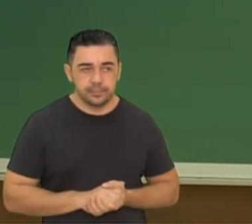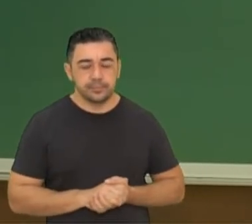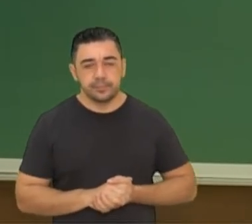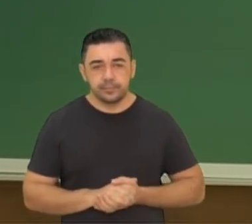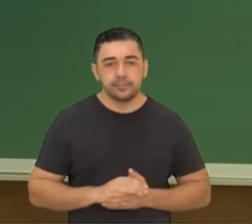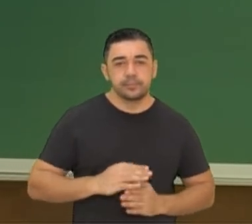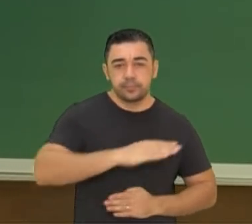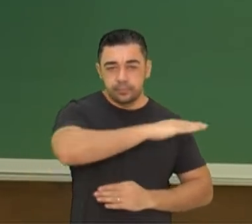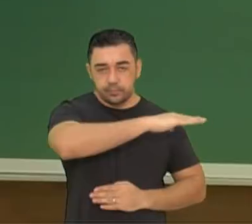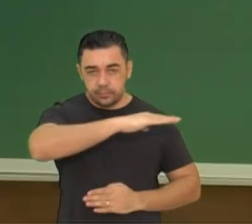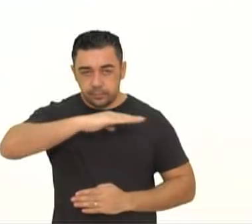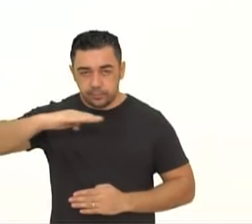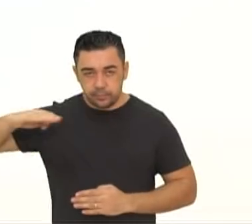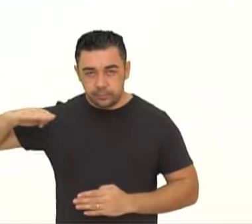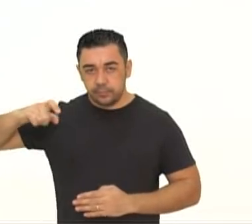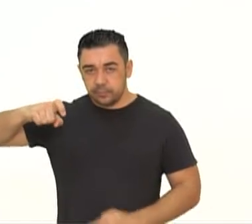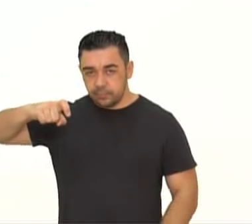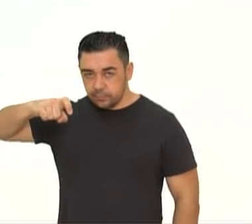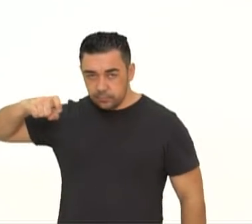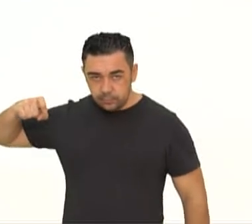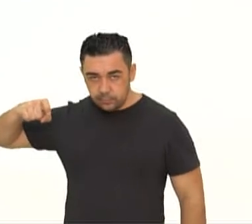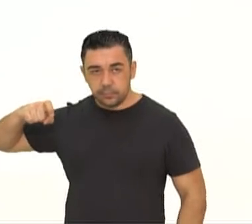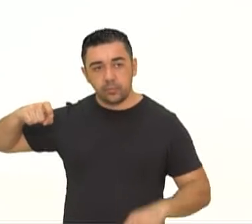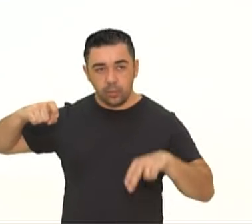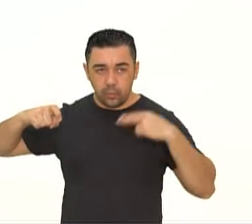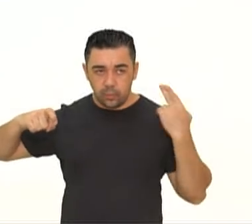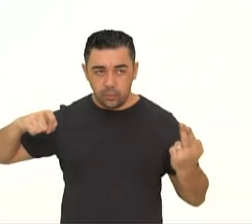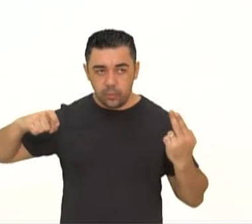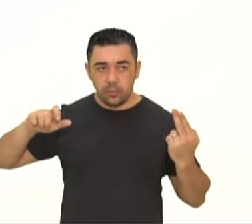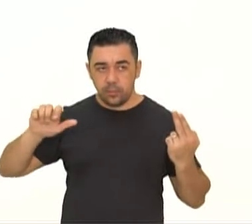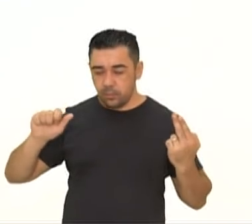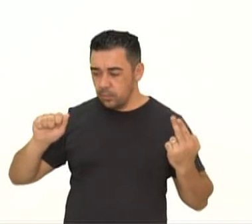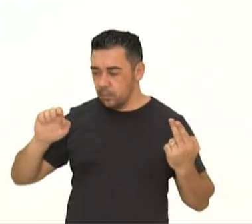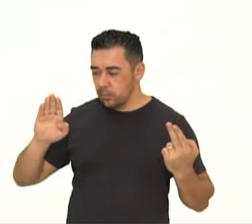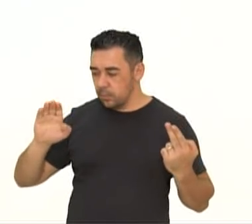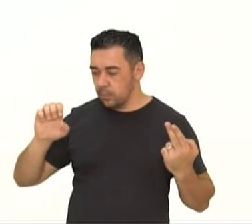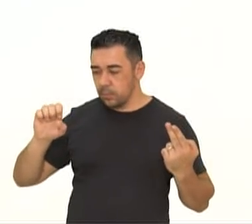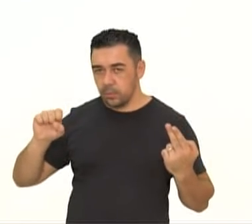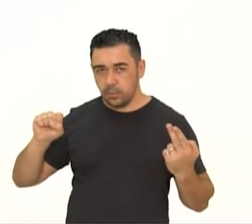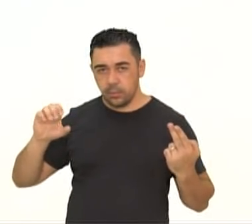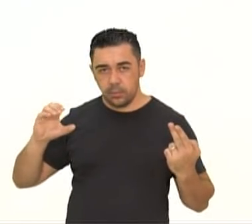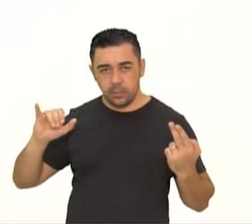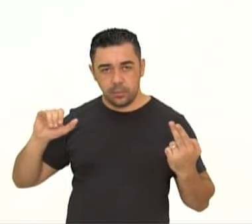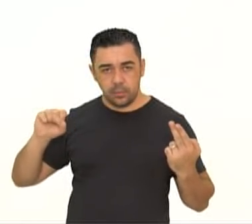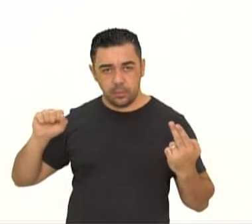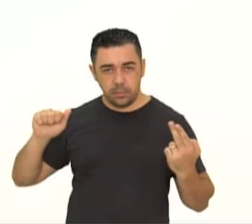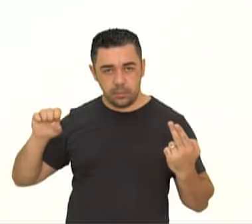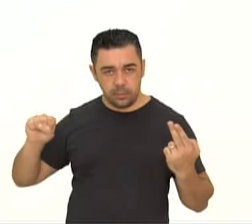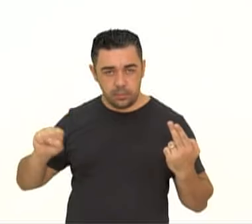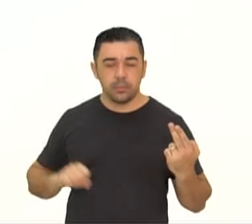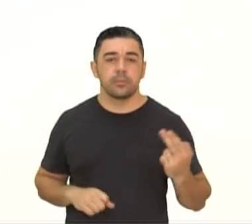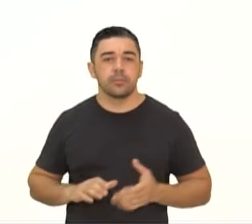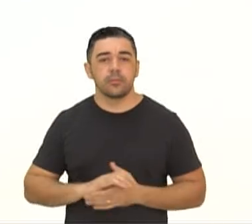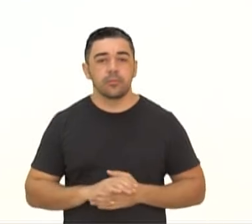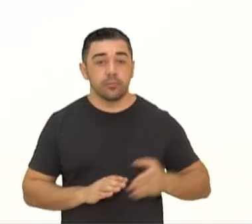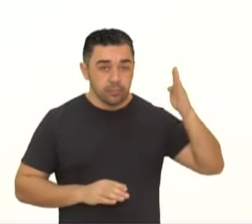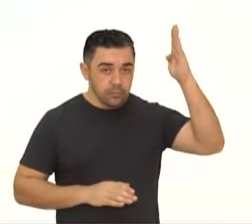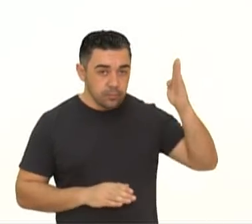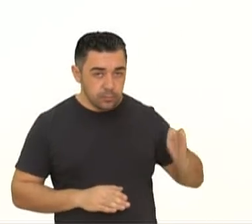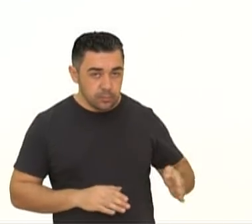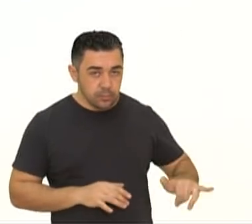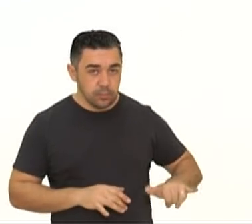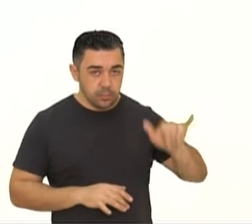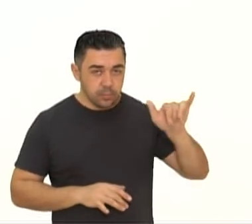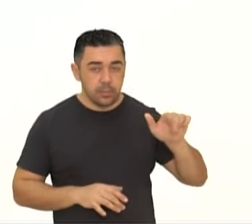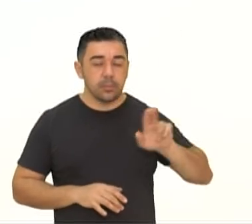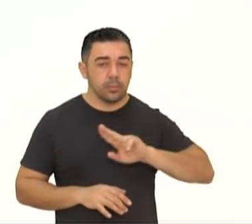O eixo horizontal é chamado eixo X ou eixo das abscissas. Tá anotando? Anote porque é importante. O eixo vertical é chamado de